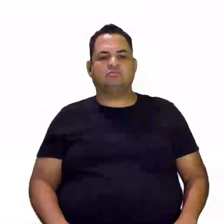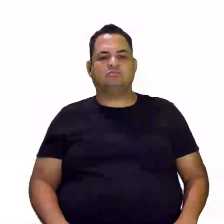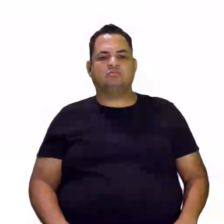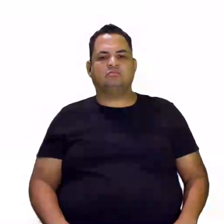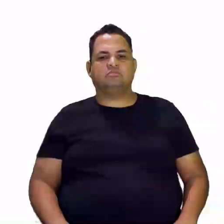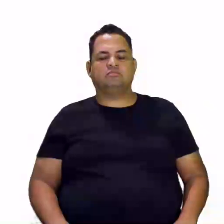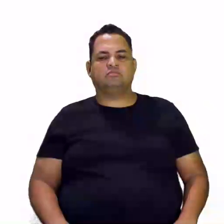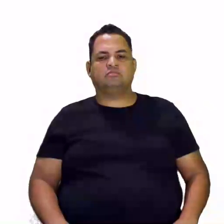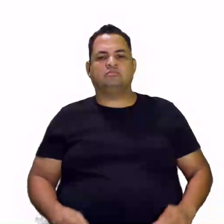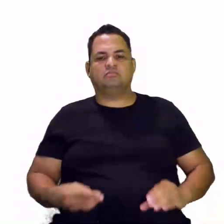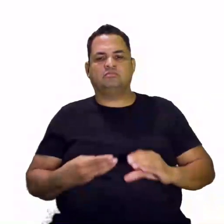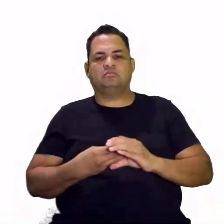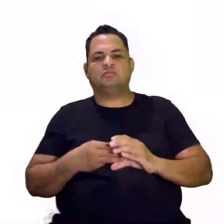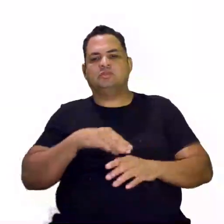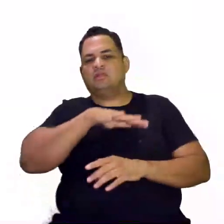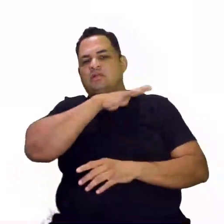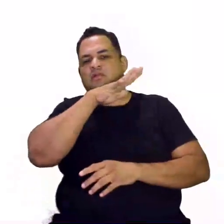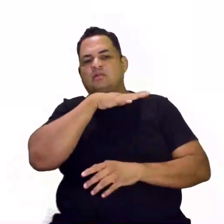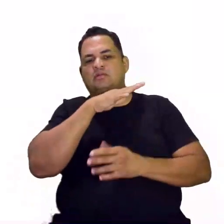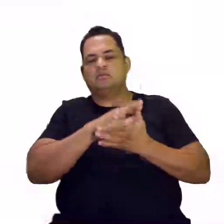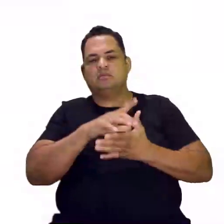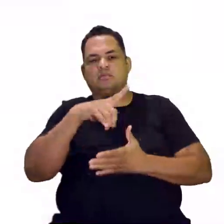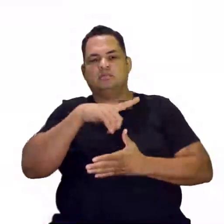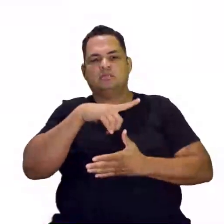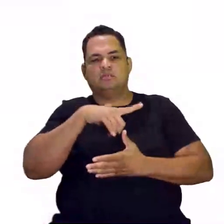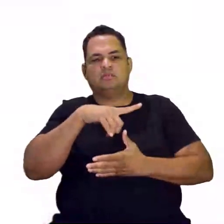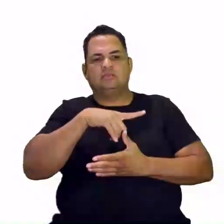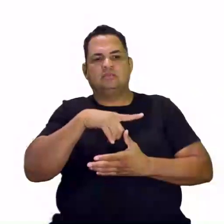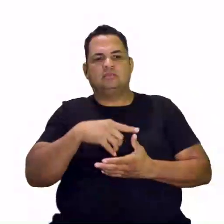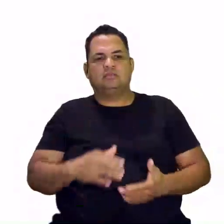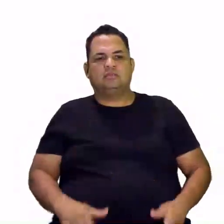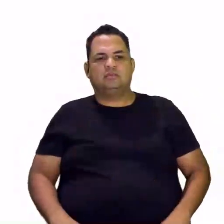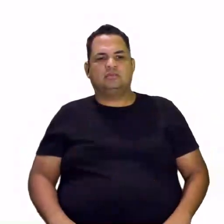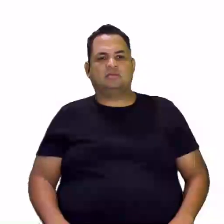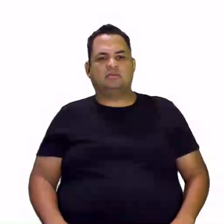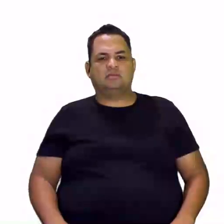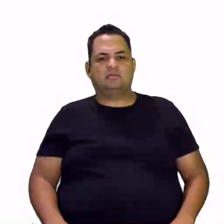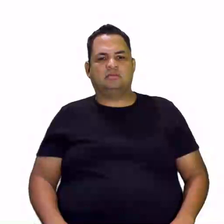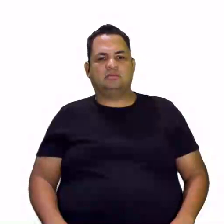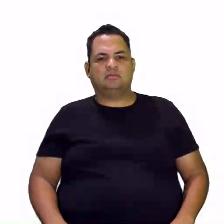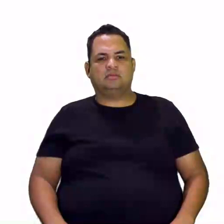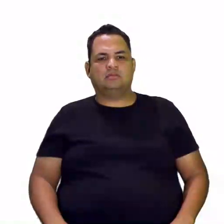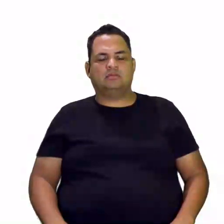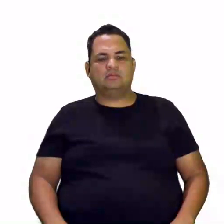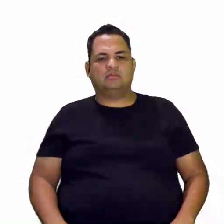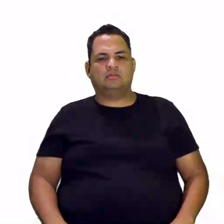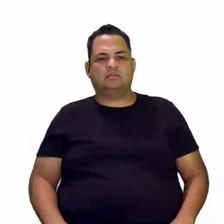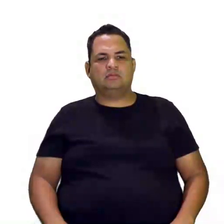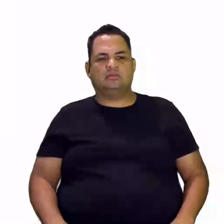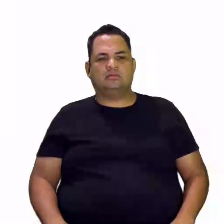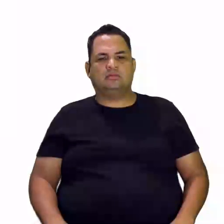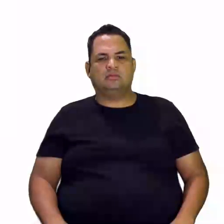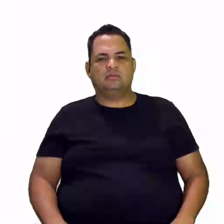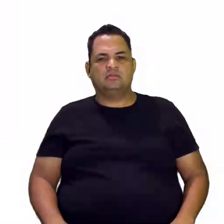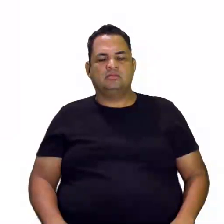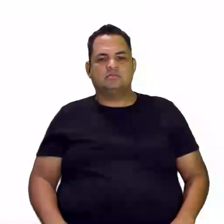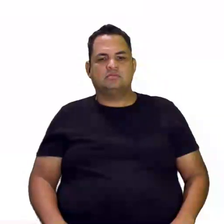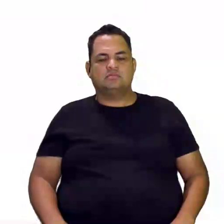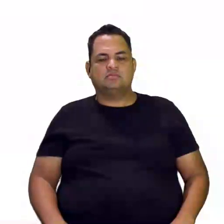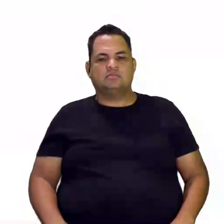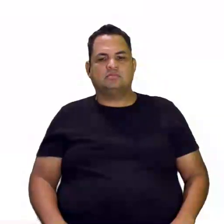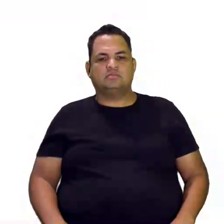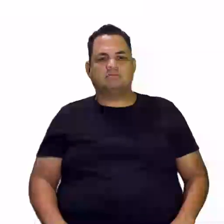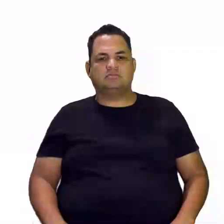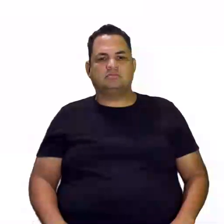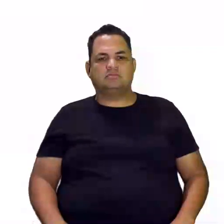célula animal, eu vou ter o quê? Aí já marcou aqui, né? Eu pensei que fosse para passar primeiro para outra, mas não tem problema não. Então,